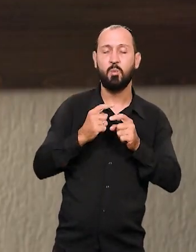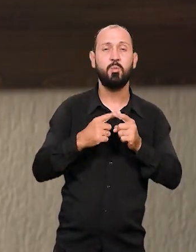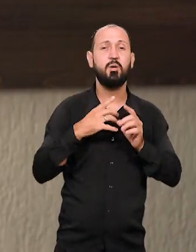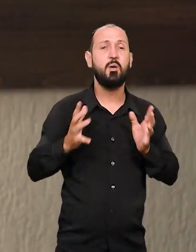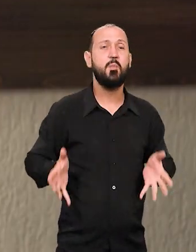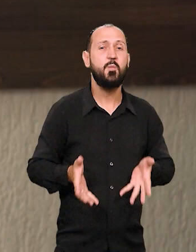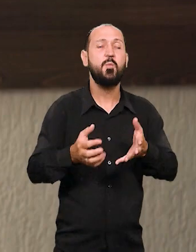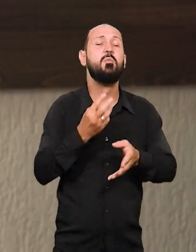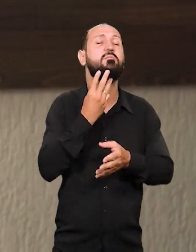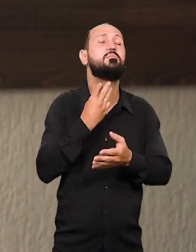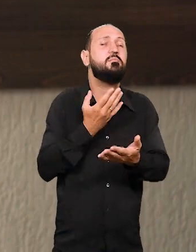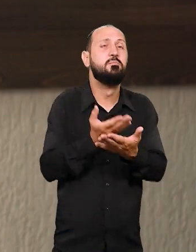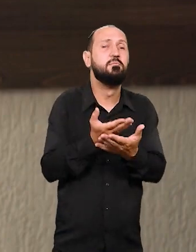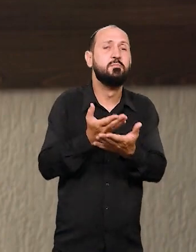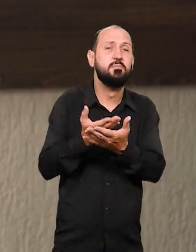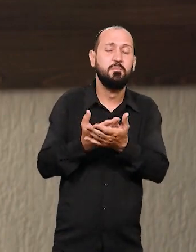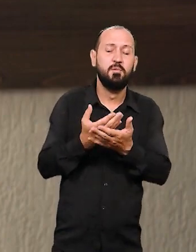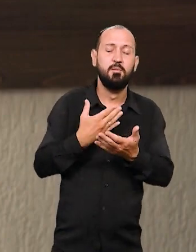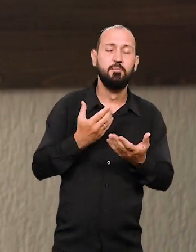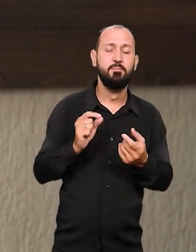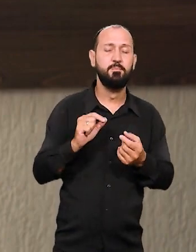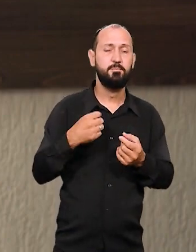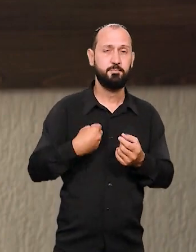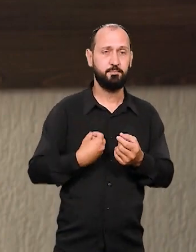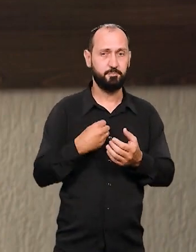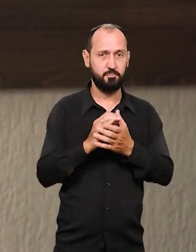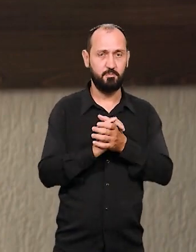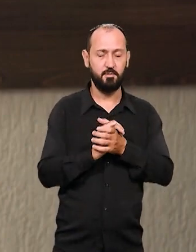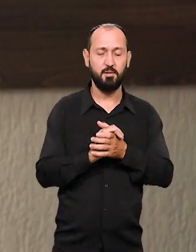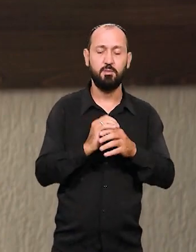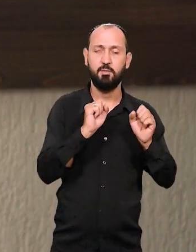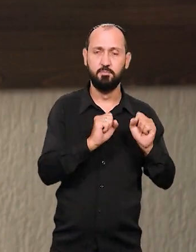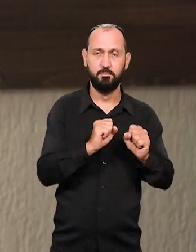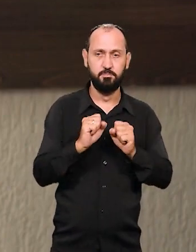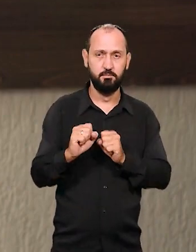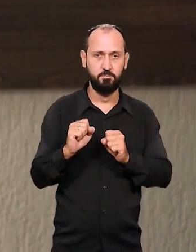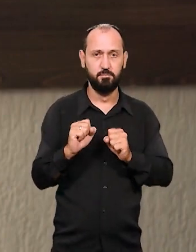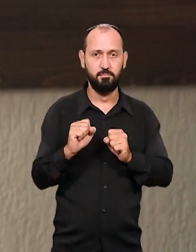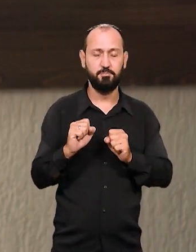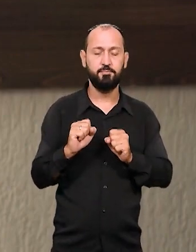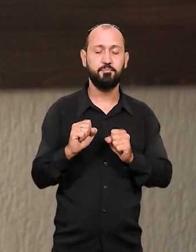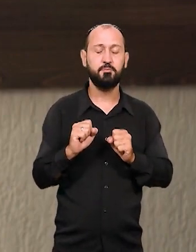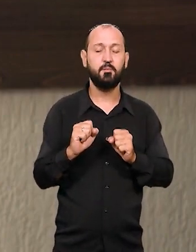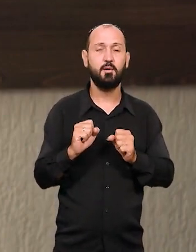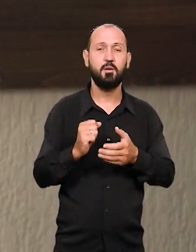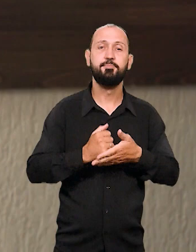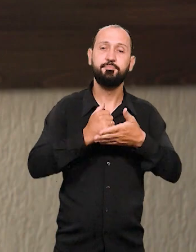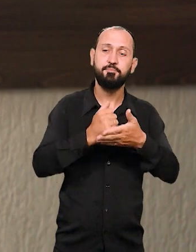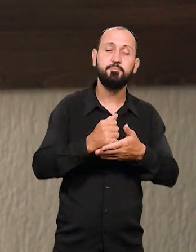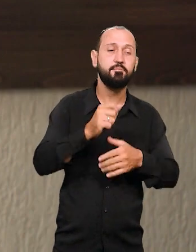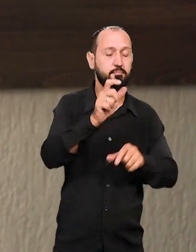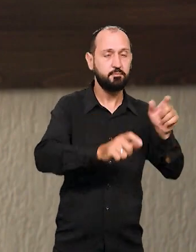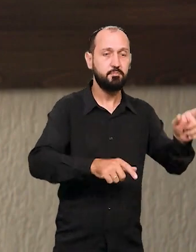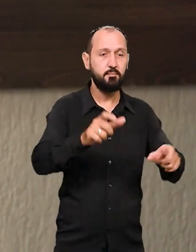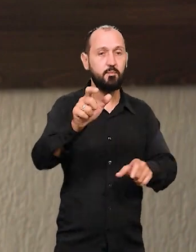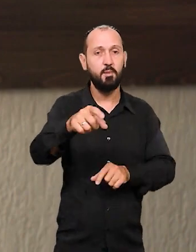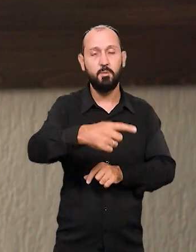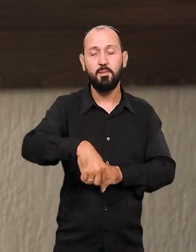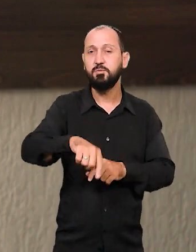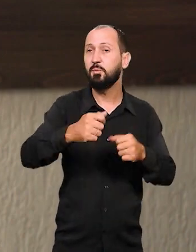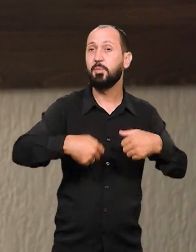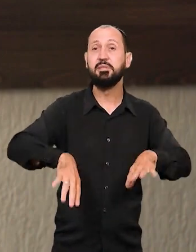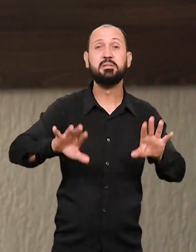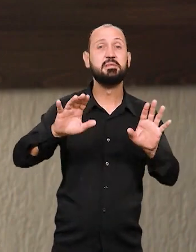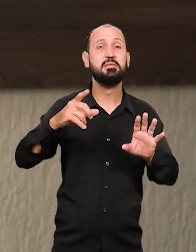a participar do estudo foi poder fazer algo para que as pessoas